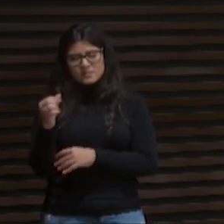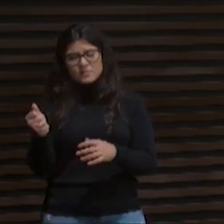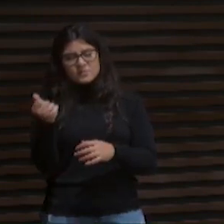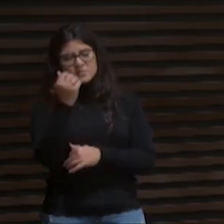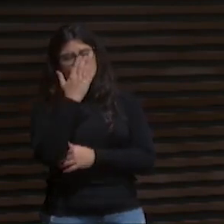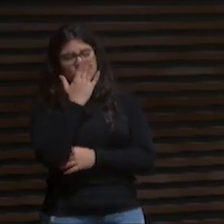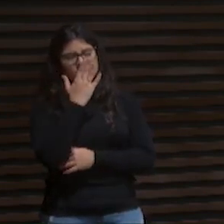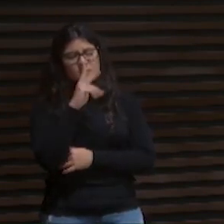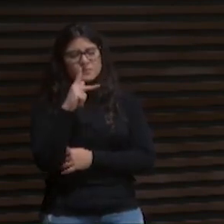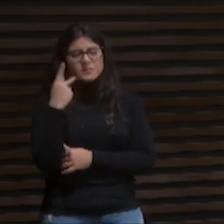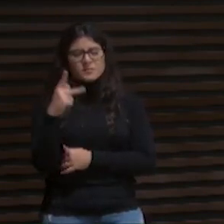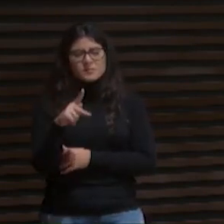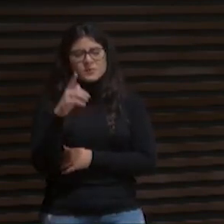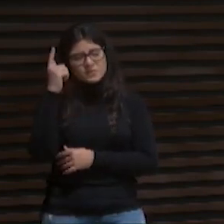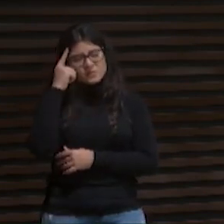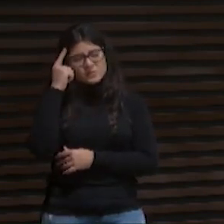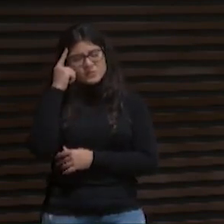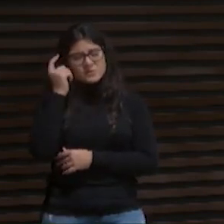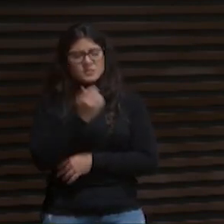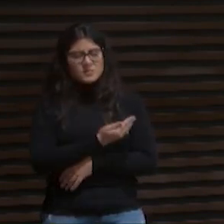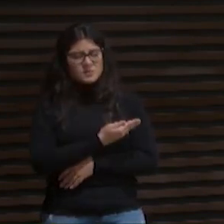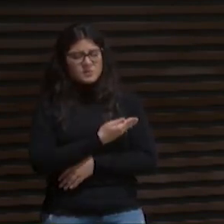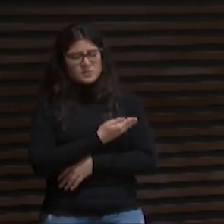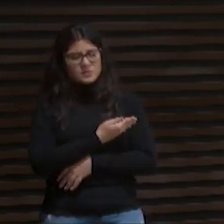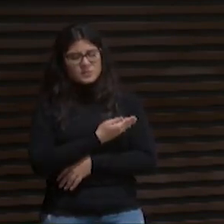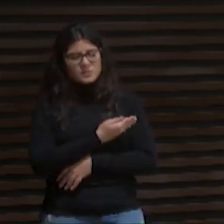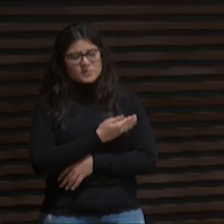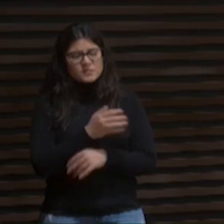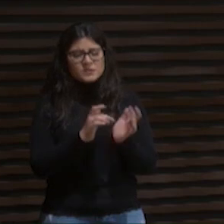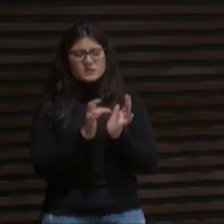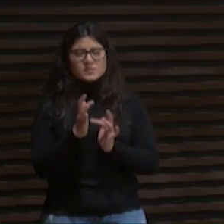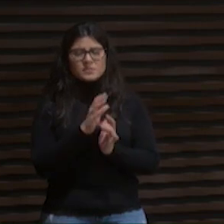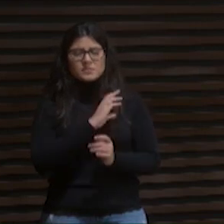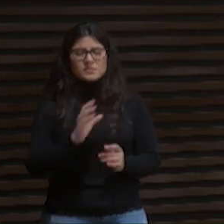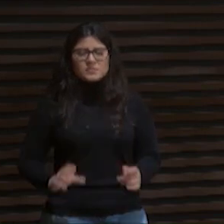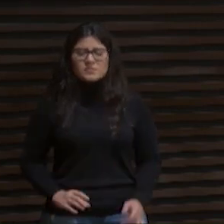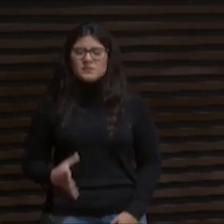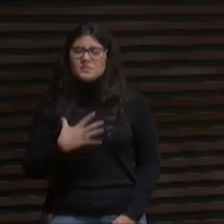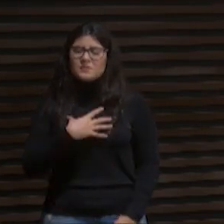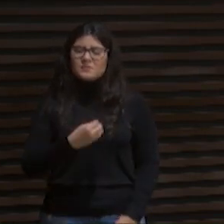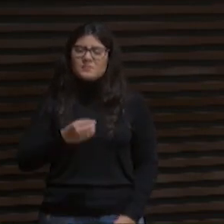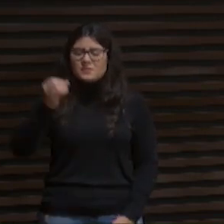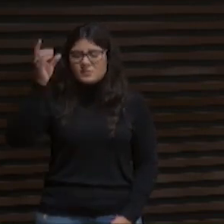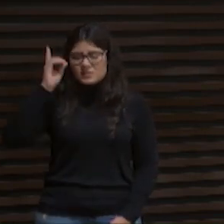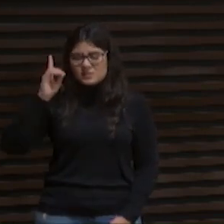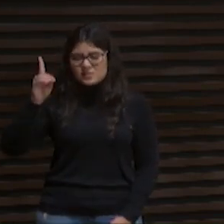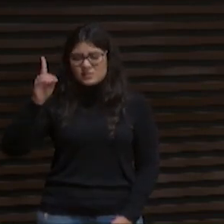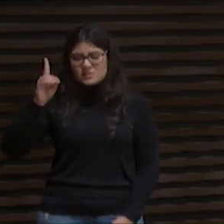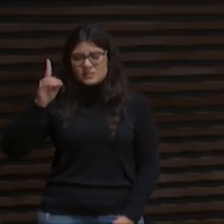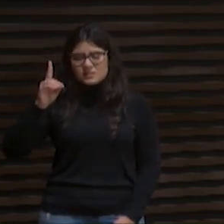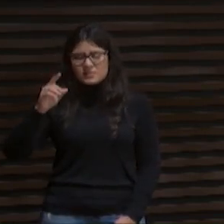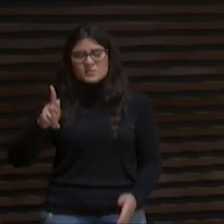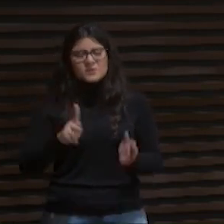revele às suas mentes e corações que Jesus Cristo é o Filho de Deus. É